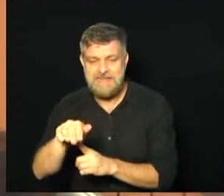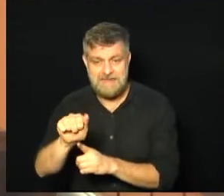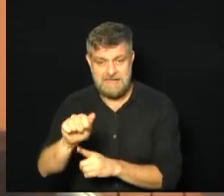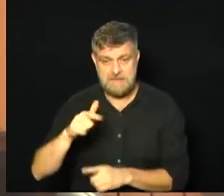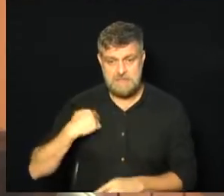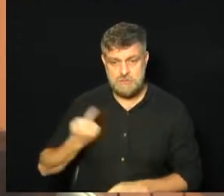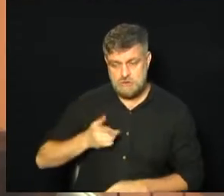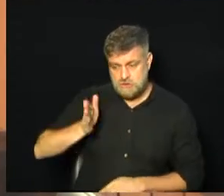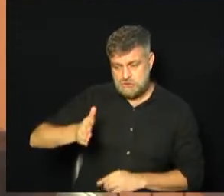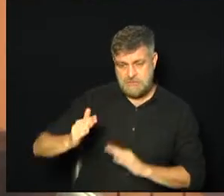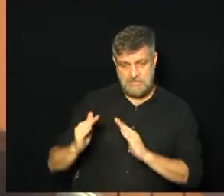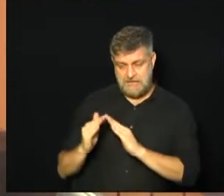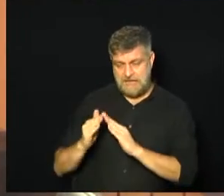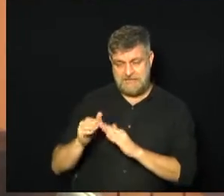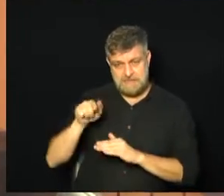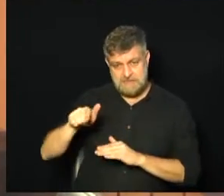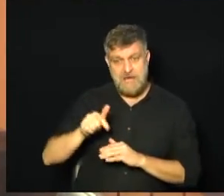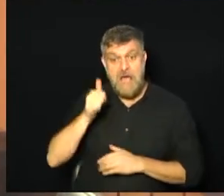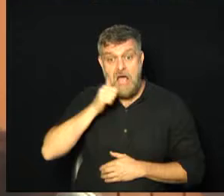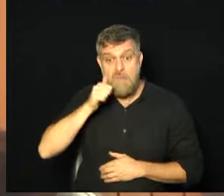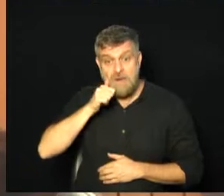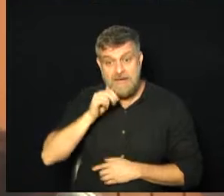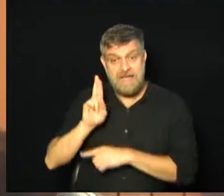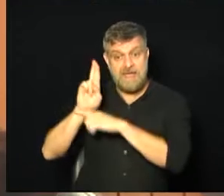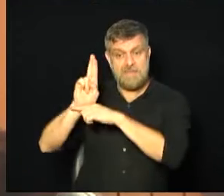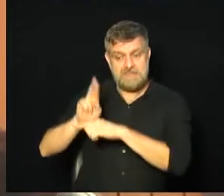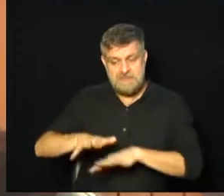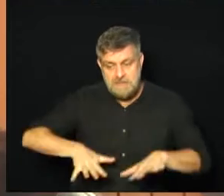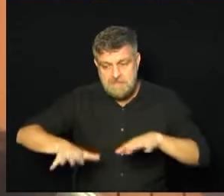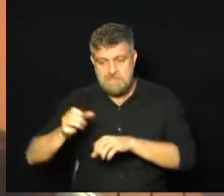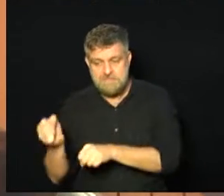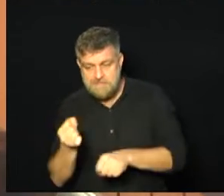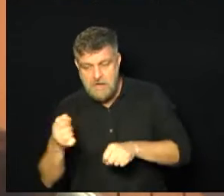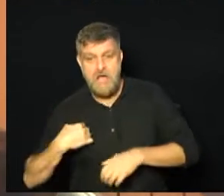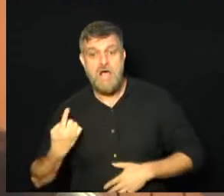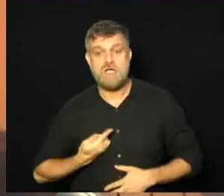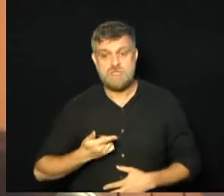já tem feito, levado, né, com certeza,